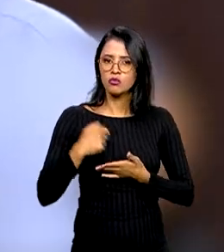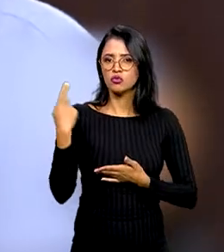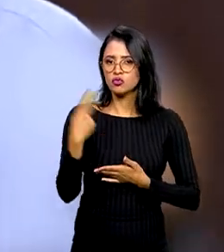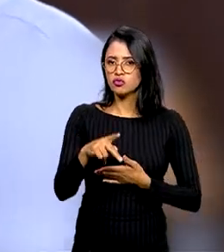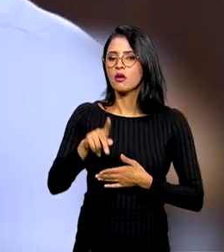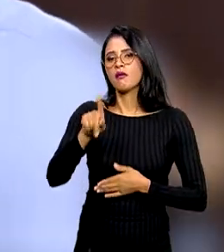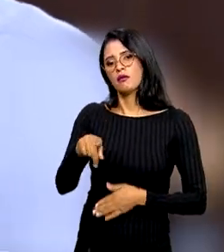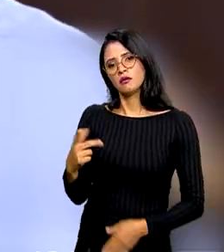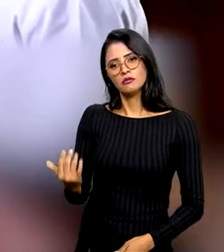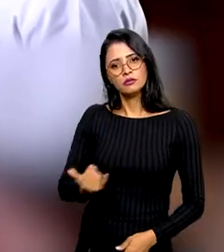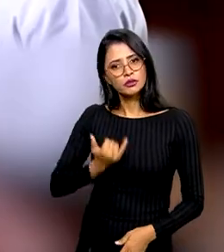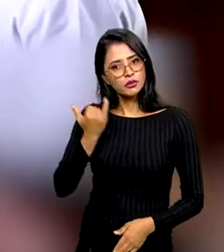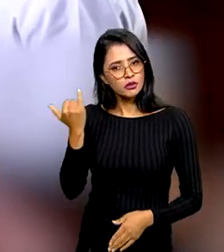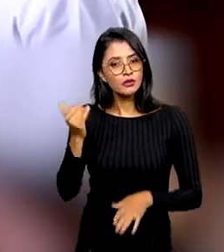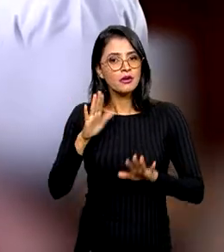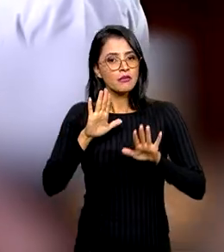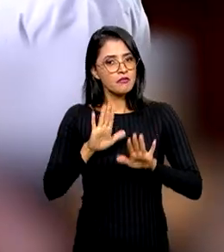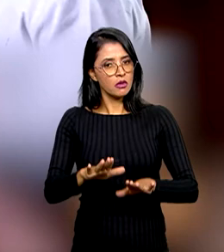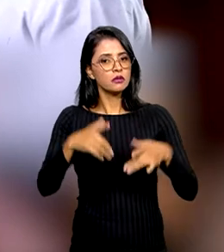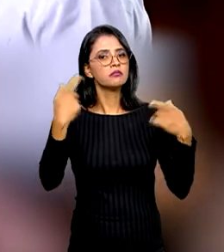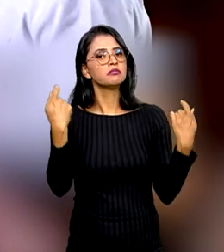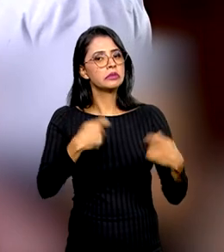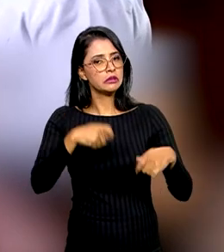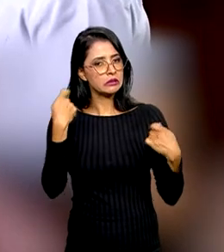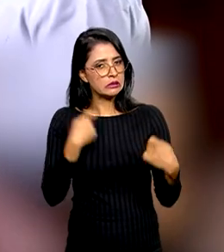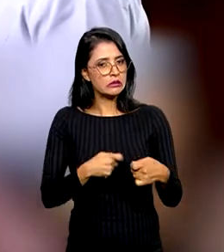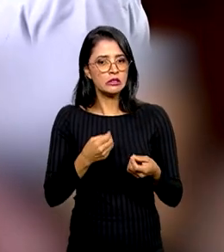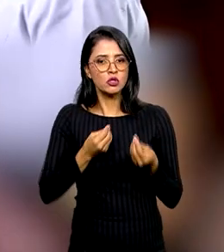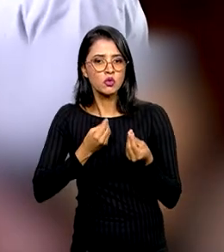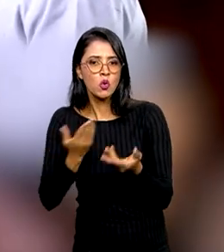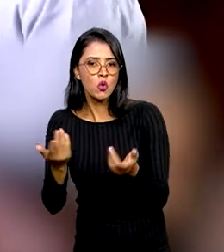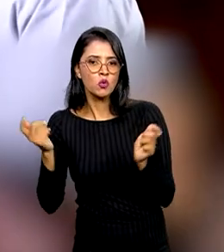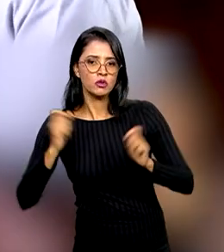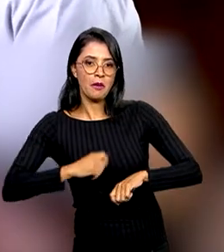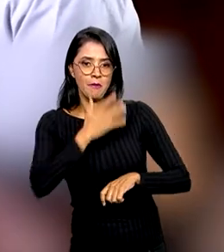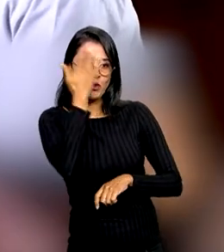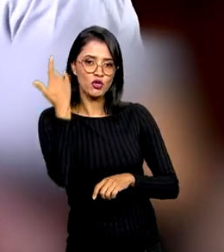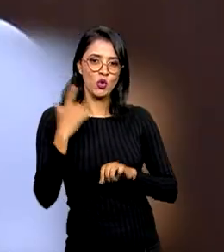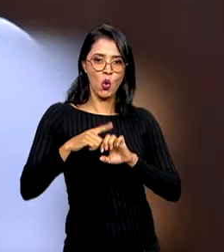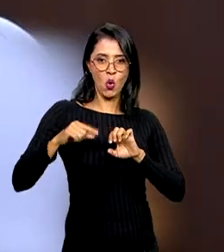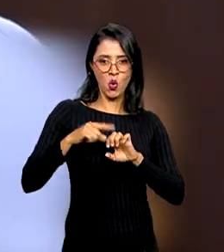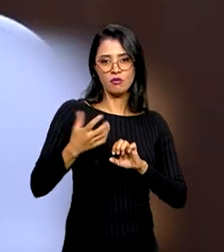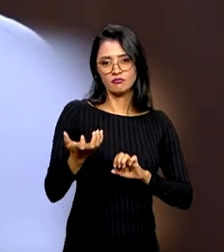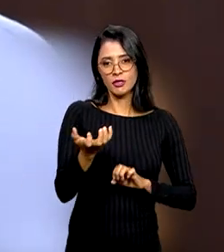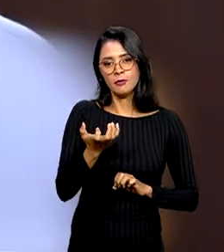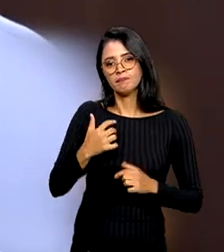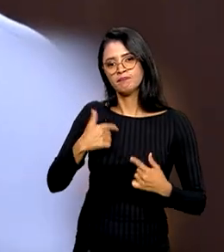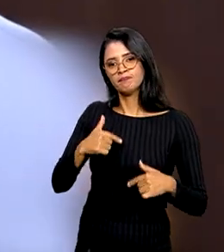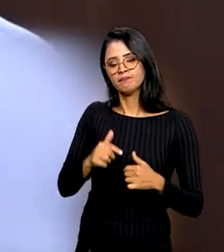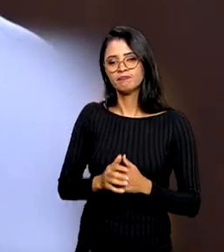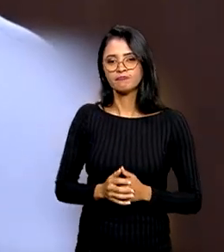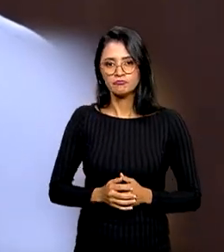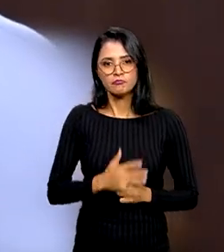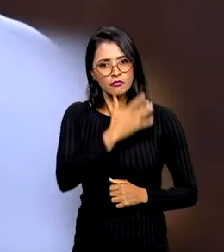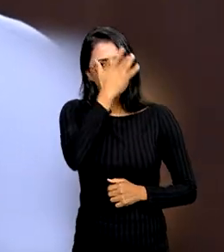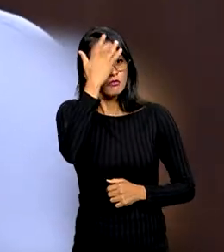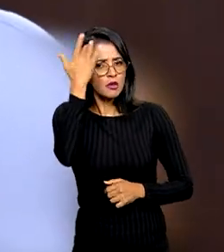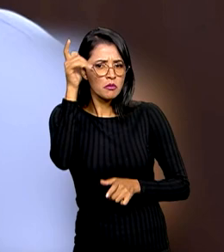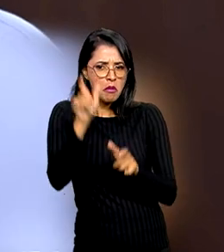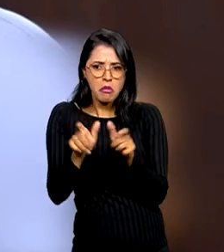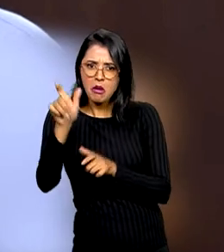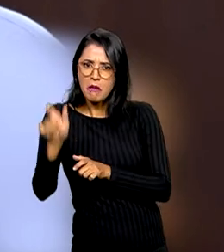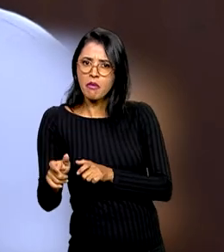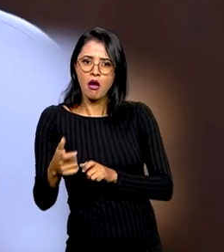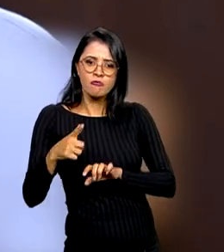são fundamentais, mas é necessário dar condições para quem quer empreender. Está cheio de gente que está querendo, sabe,